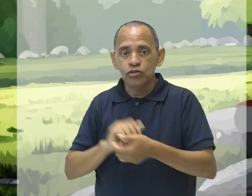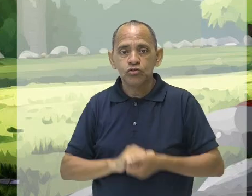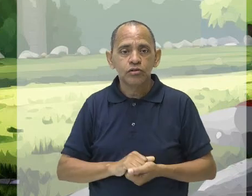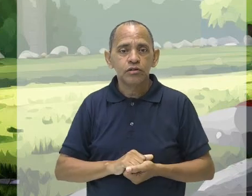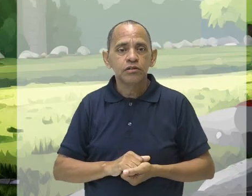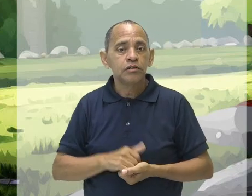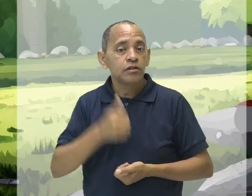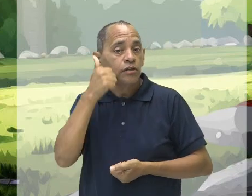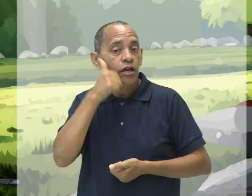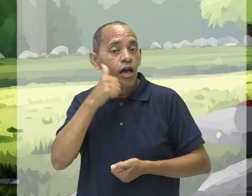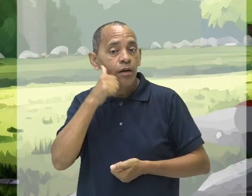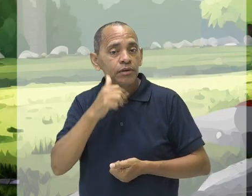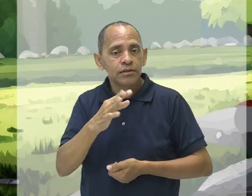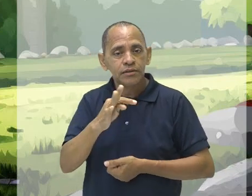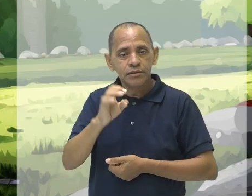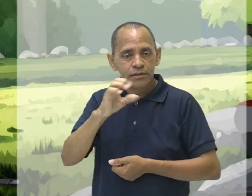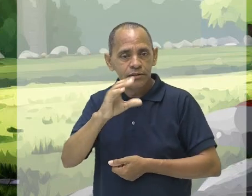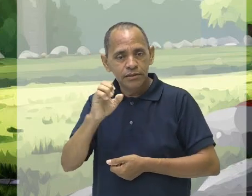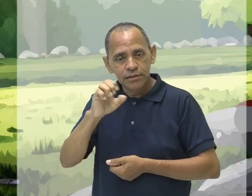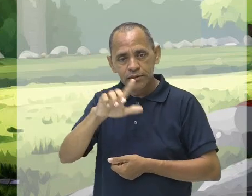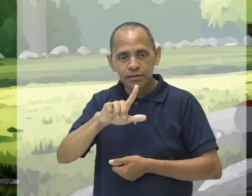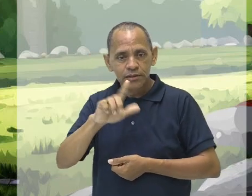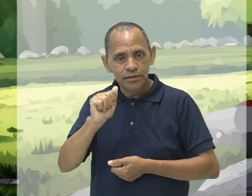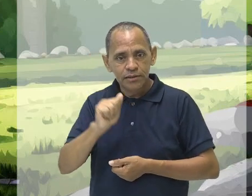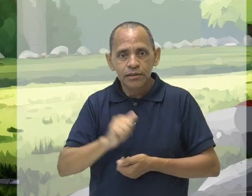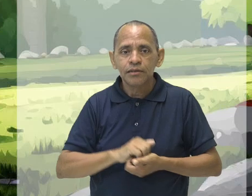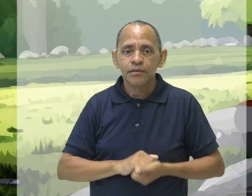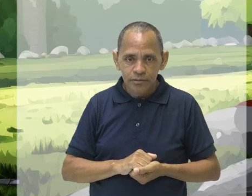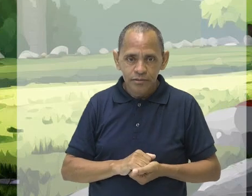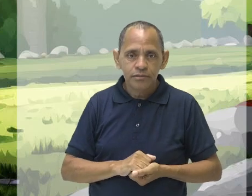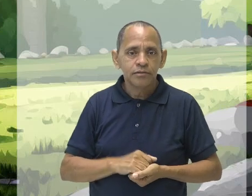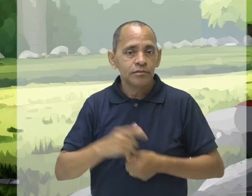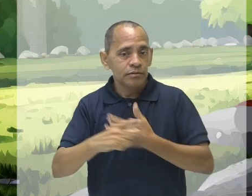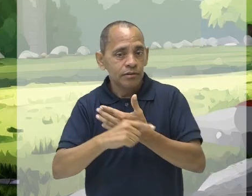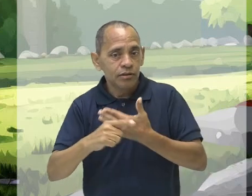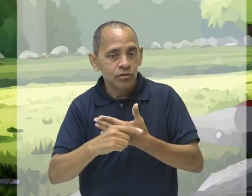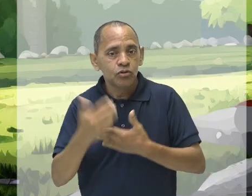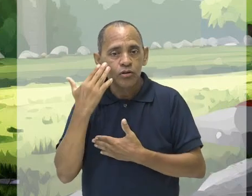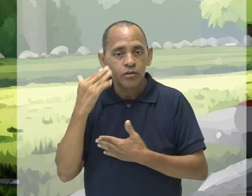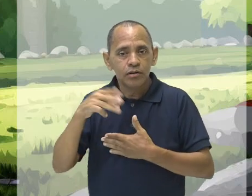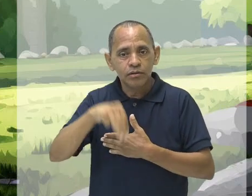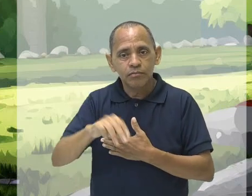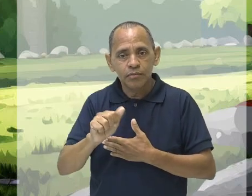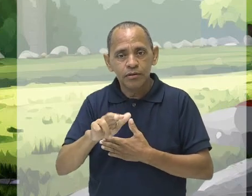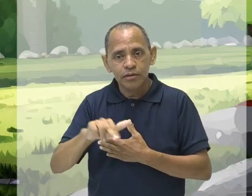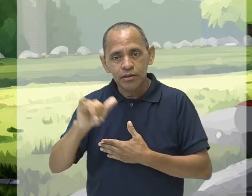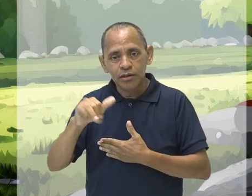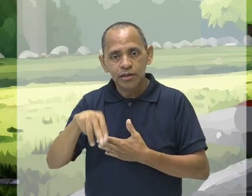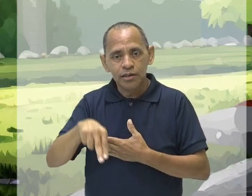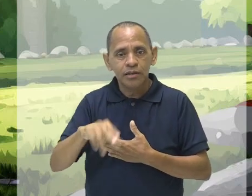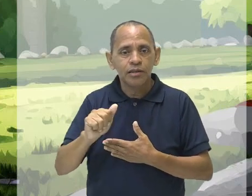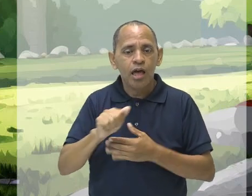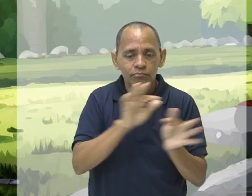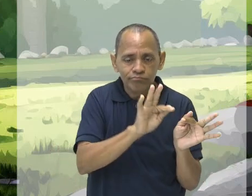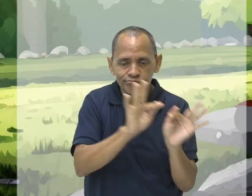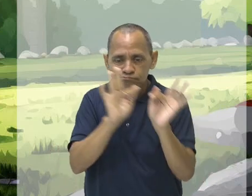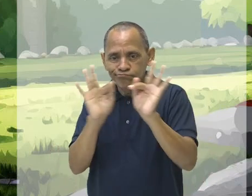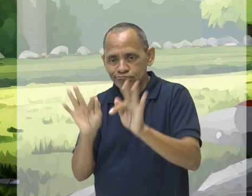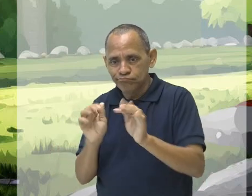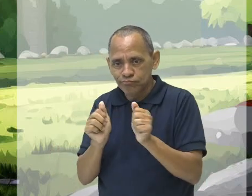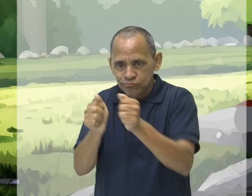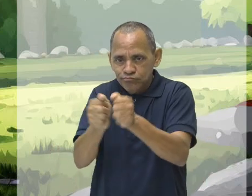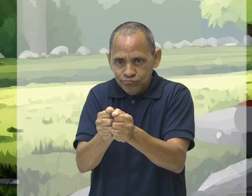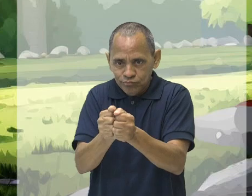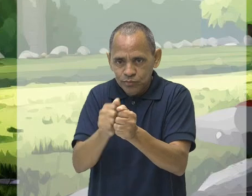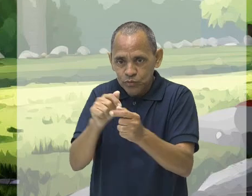Moça Tecelã, da autora Marina Colasanti, tá bom? Então, vocês vão acompanhar comigo e daqui a pouquinho a